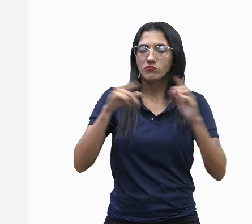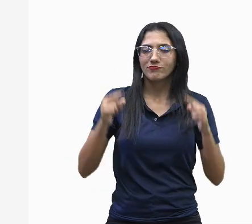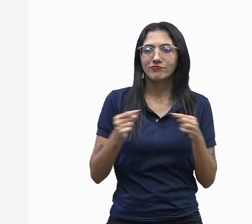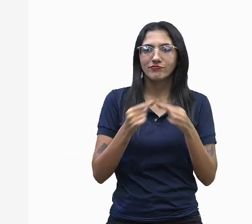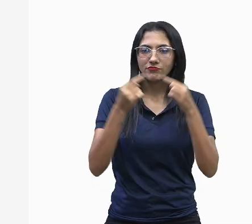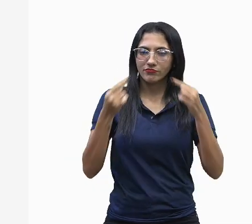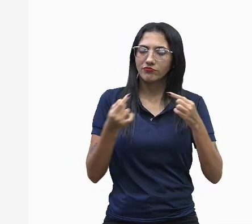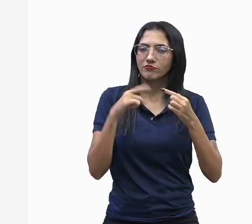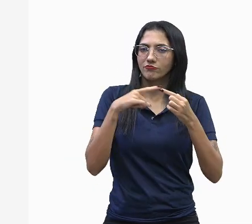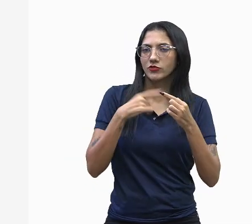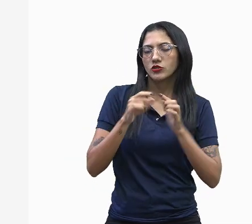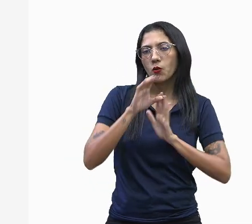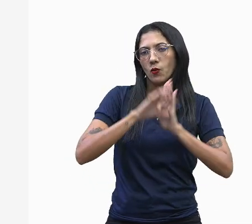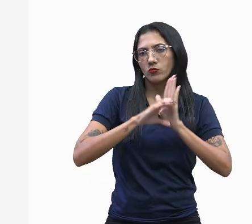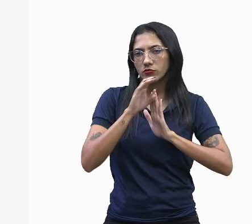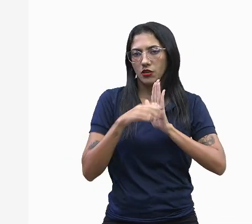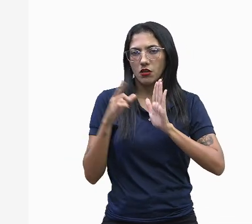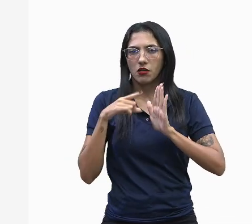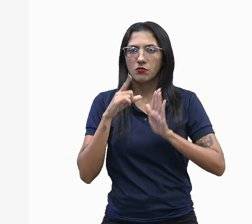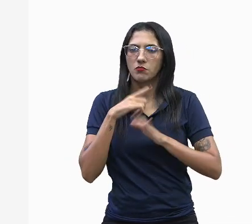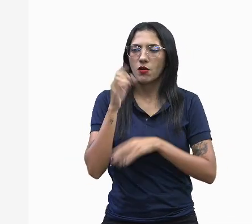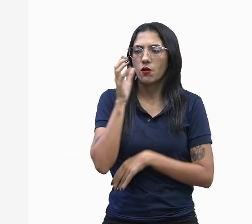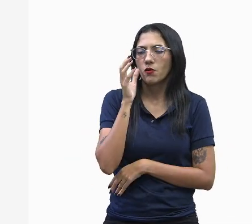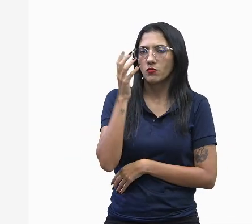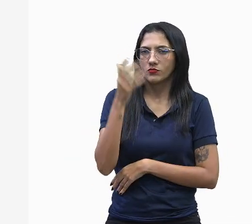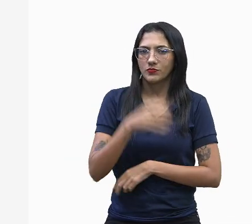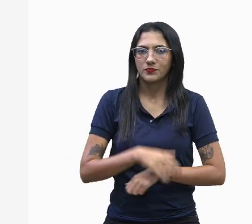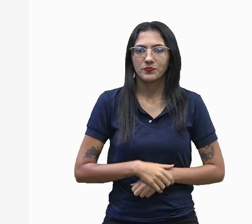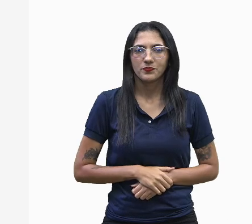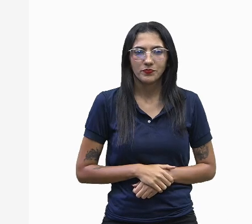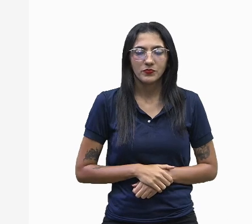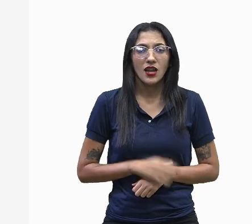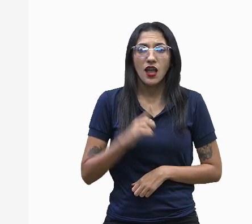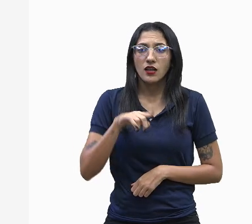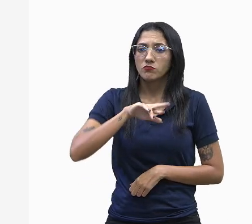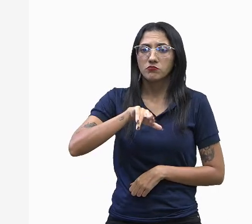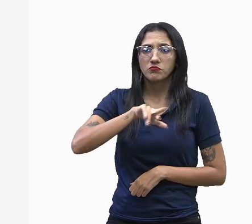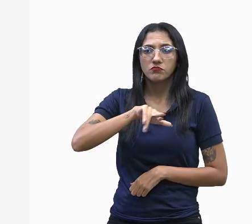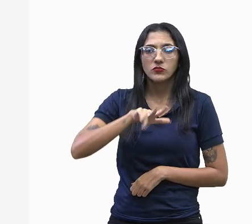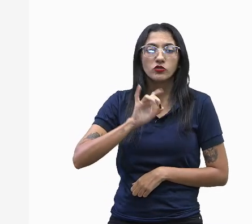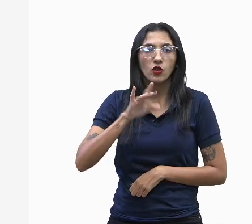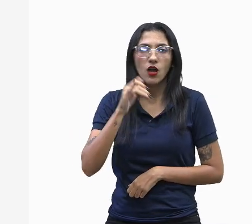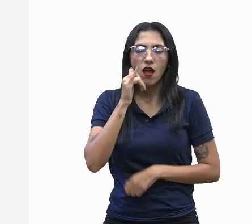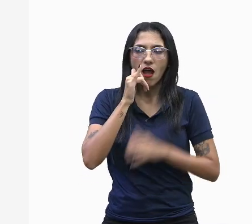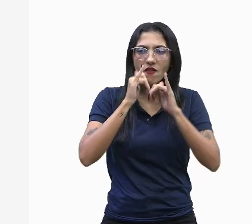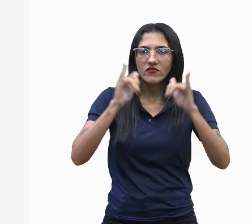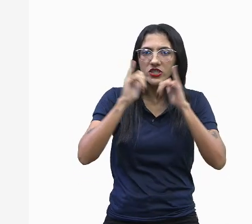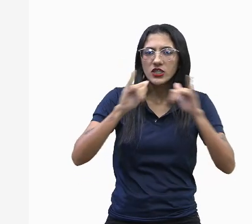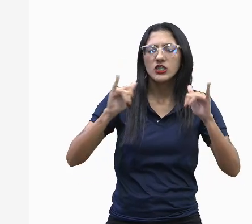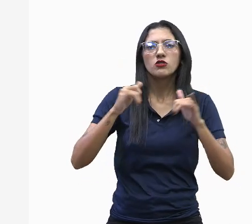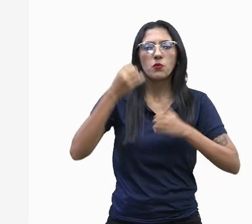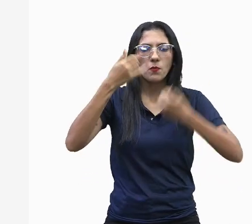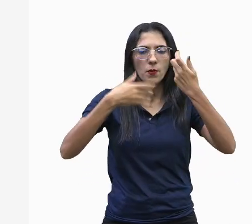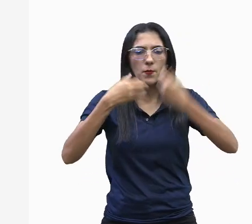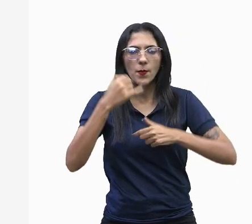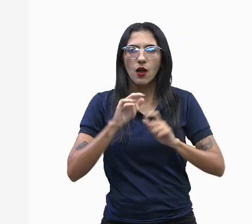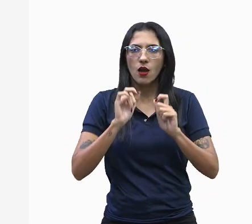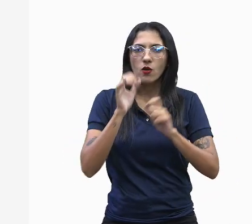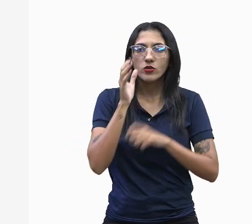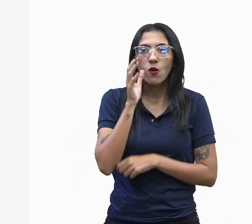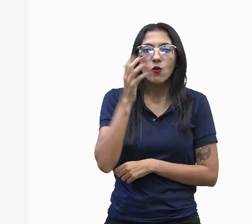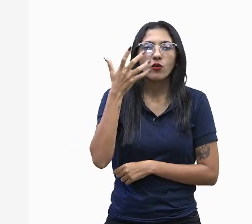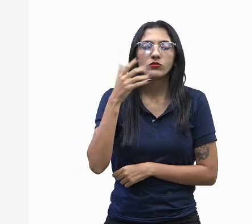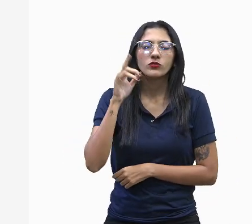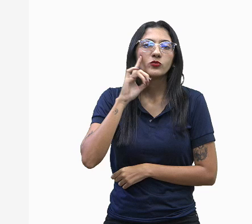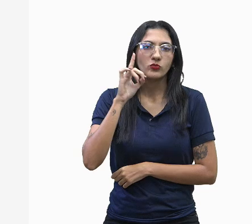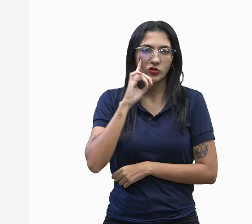respeito daquilo que acontece no cotidiano. Ela não apenas informa o que está acontecendo no